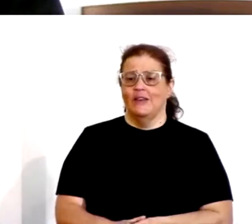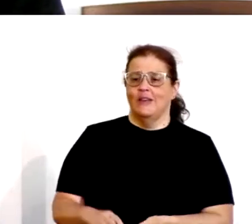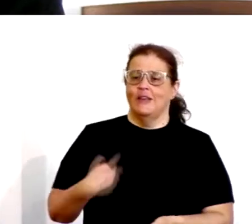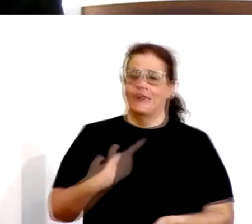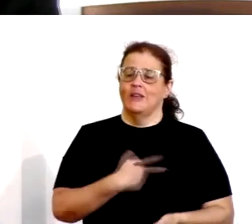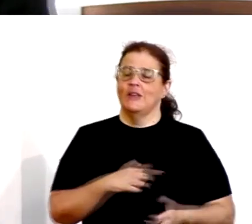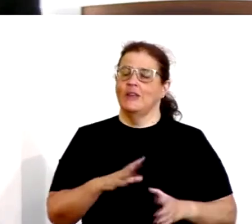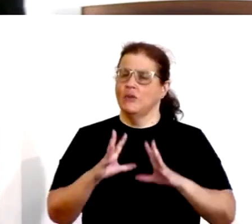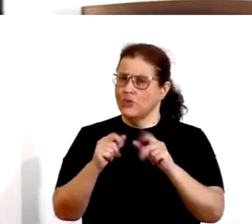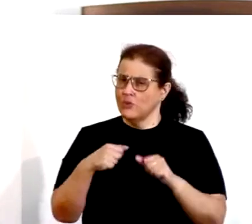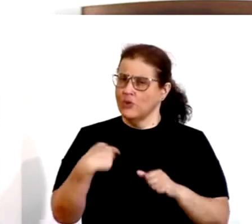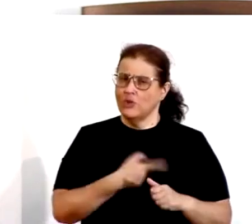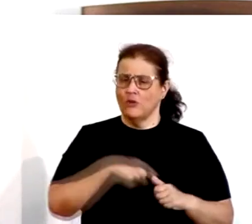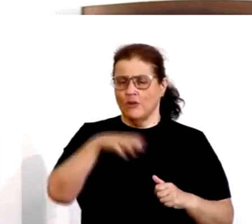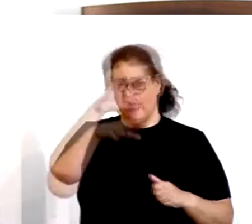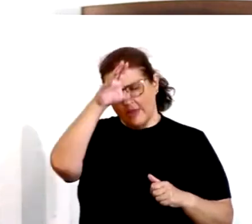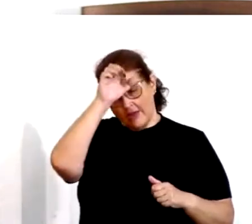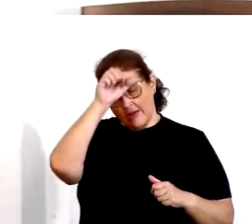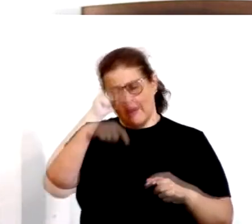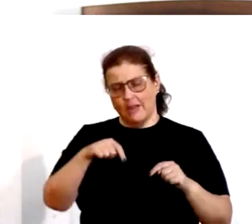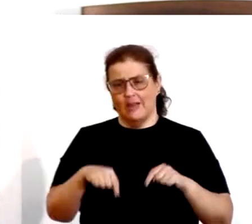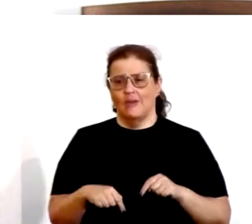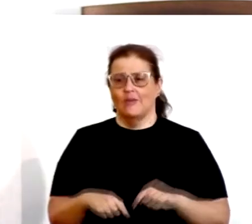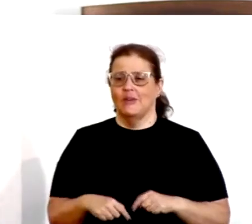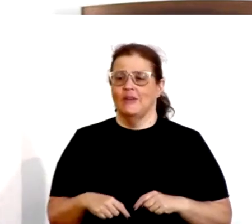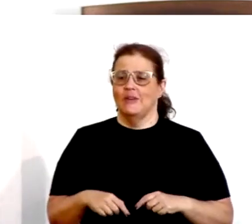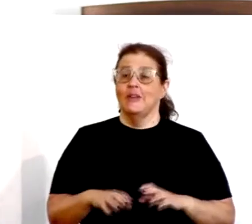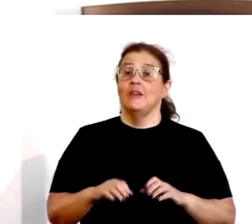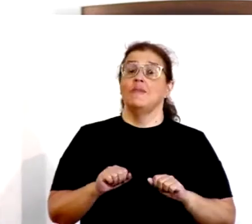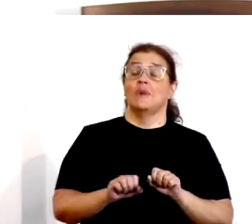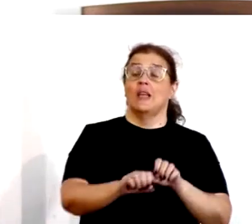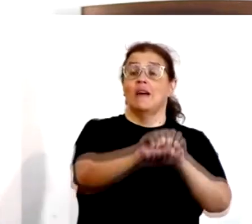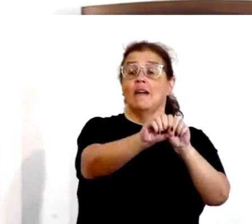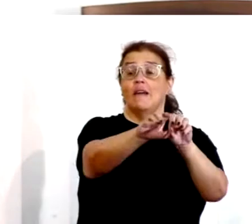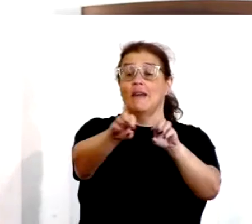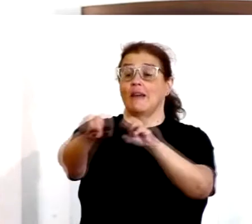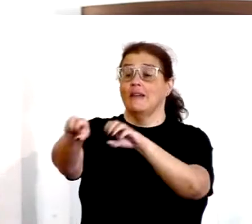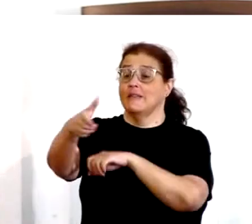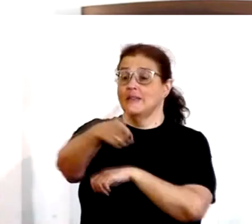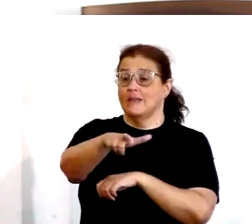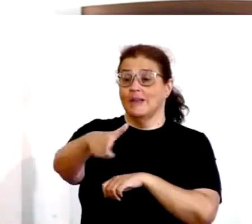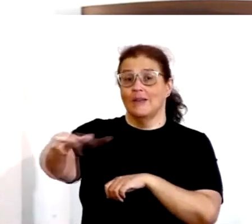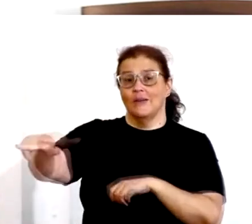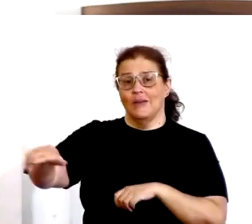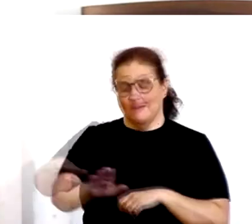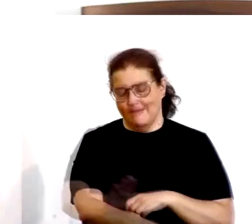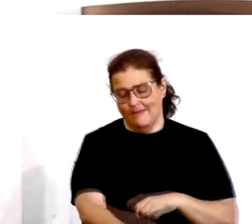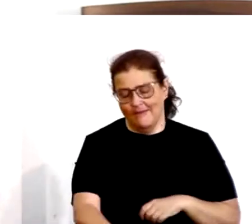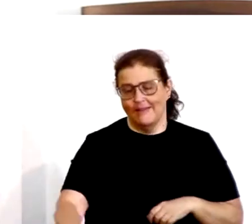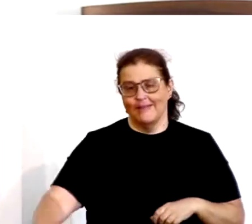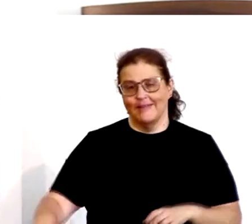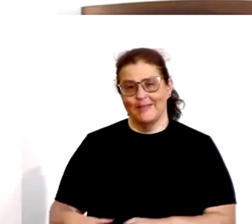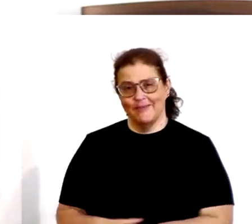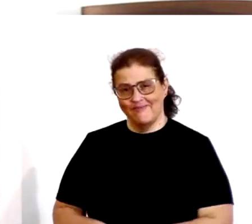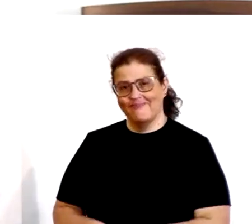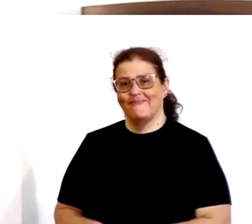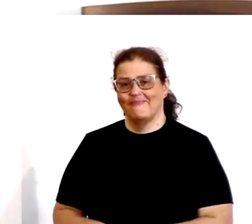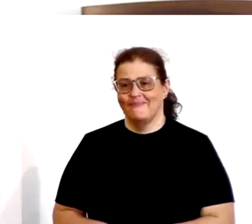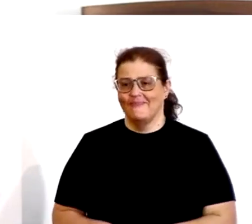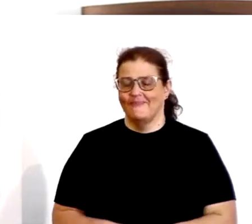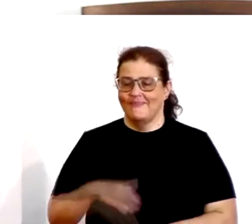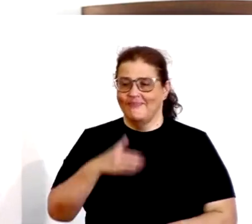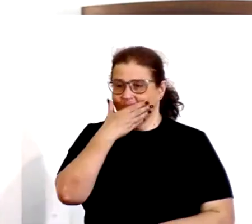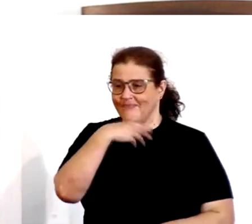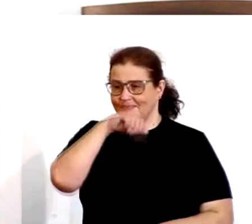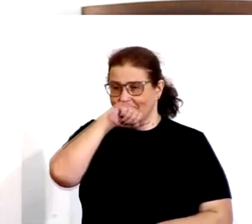aprendemos aqui serve para ensinar, instruir as nossas crianças, tá bom? Então, pais, fiquem de olhos aí